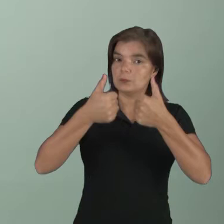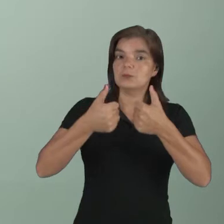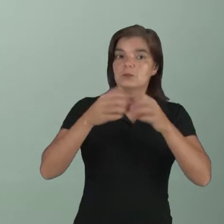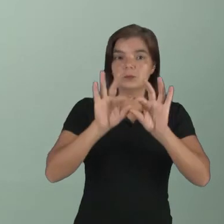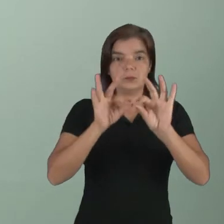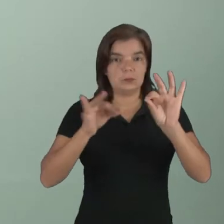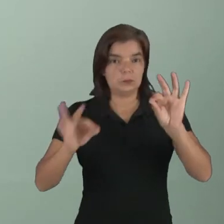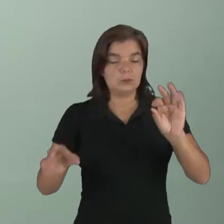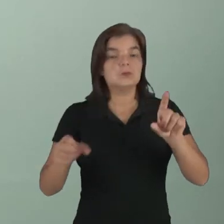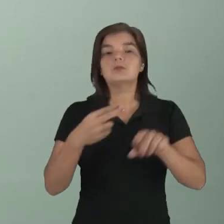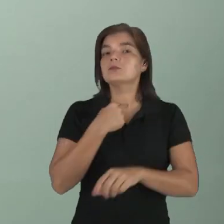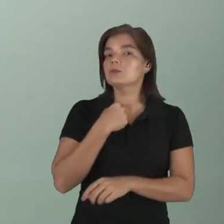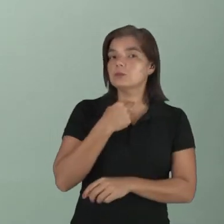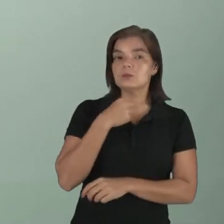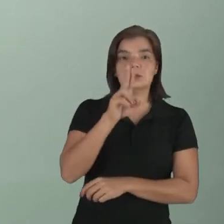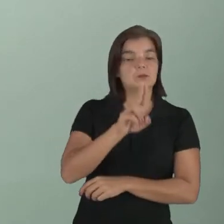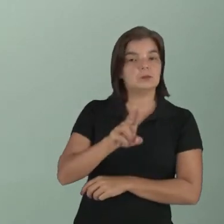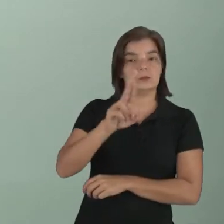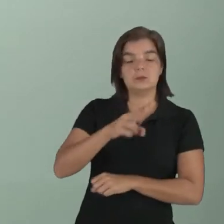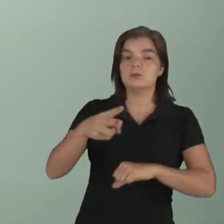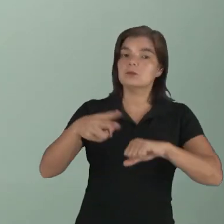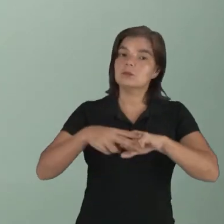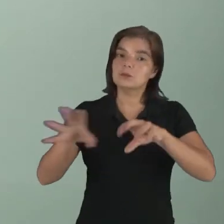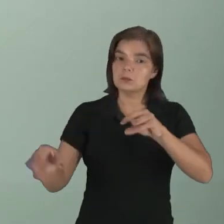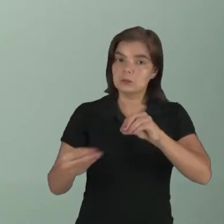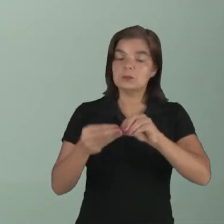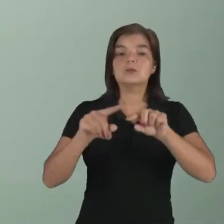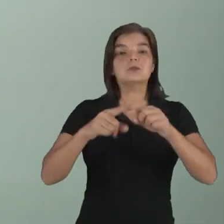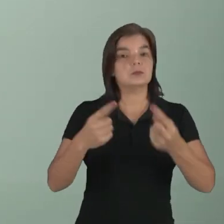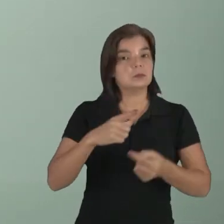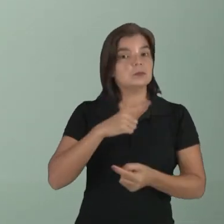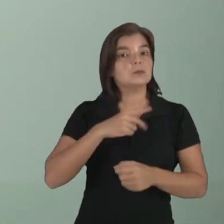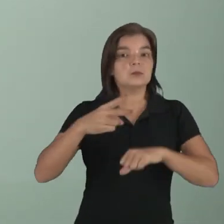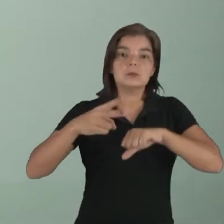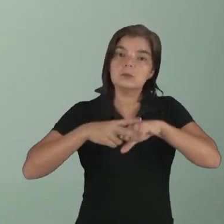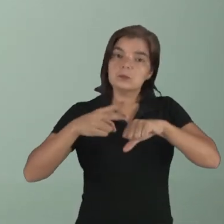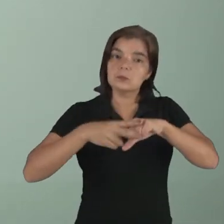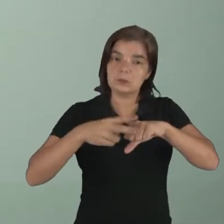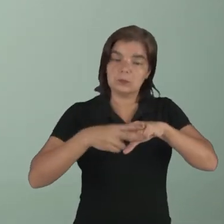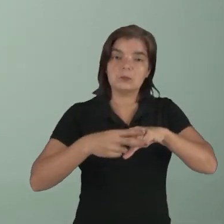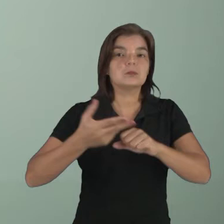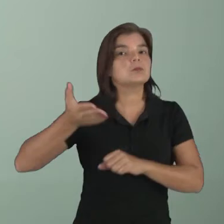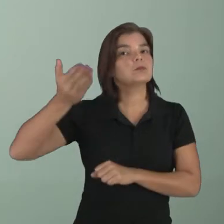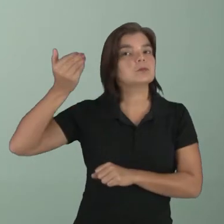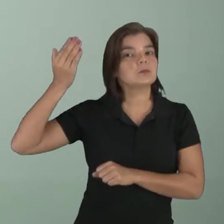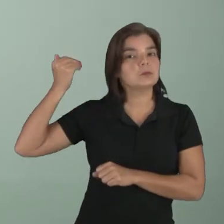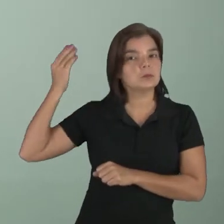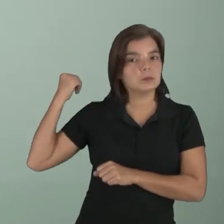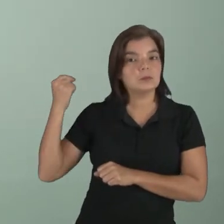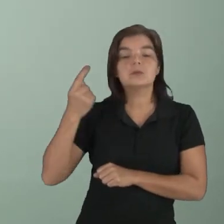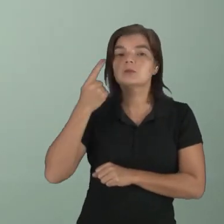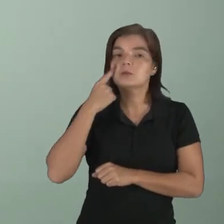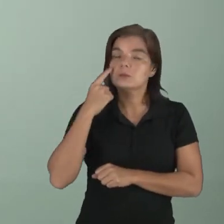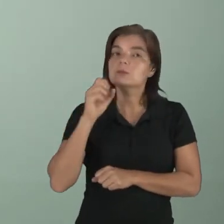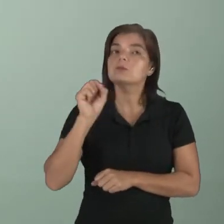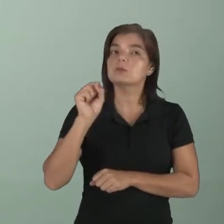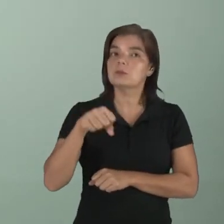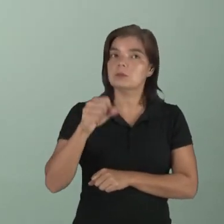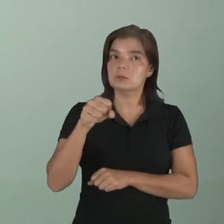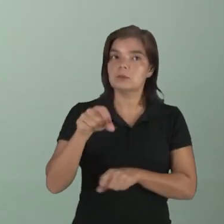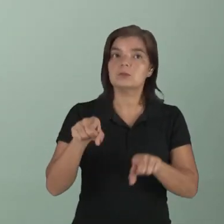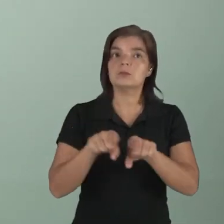positivas longas, nós não podemos usar o verbo auxiliar, mas a gente tem que pegar o verbo e colocar no passado. Então, yes,